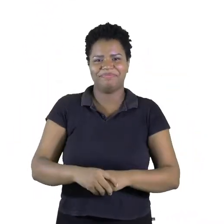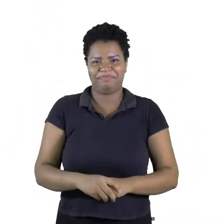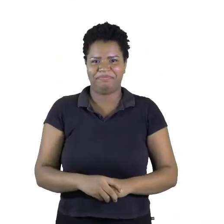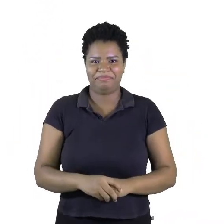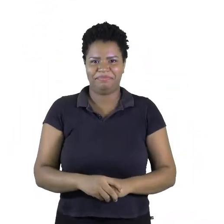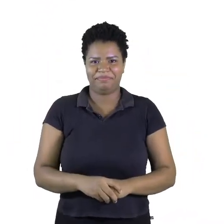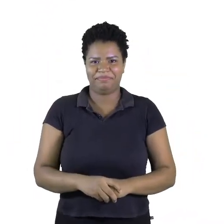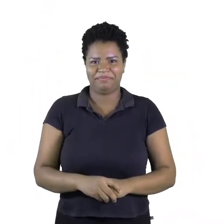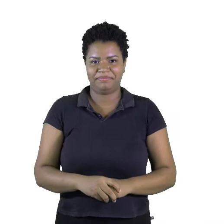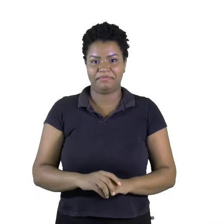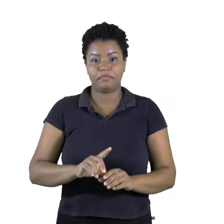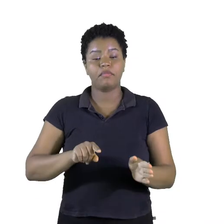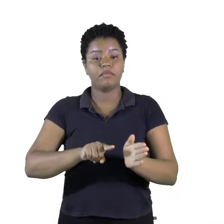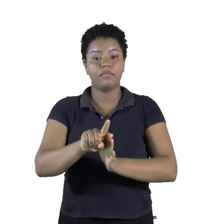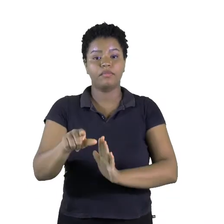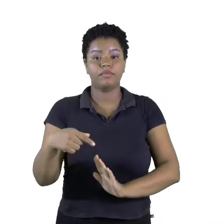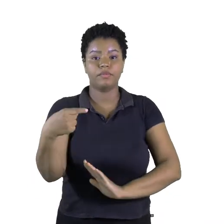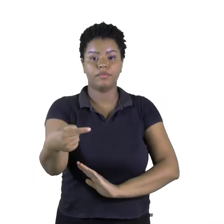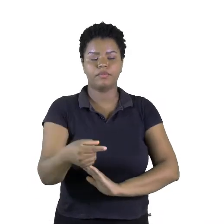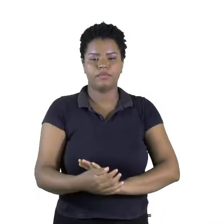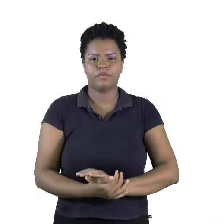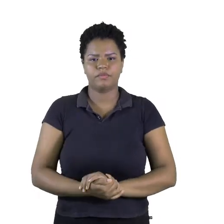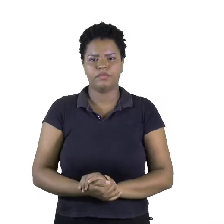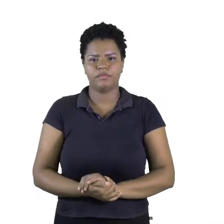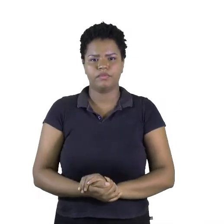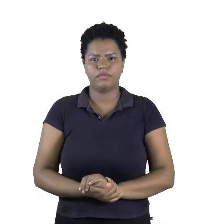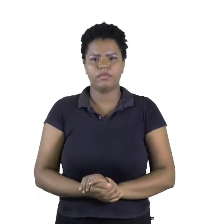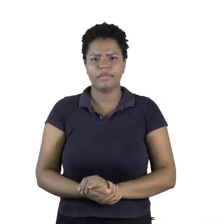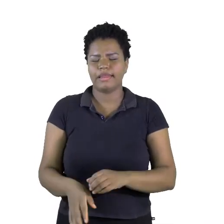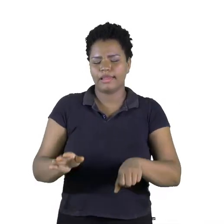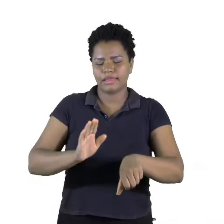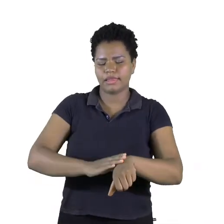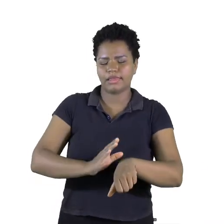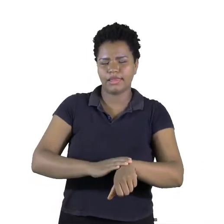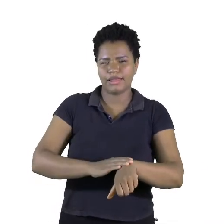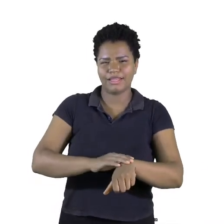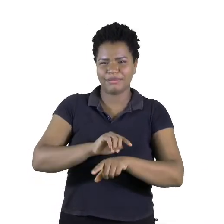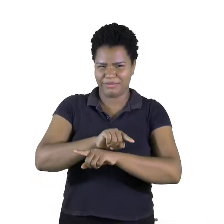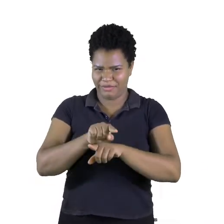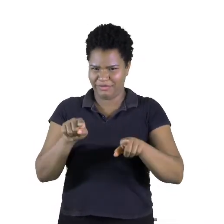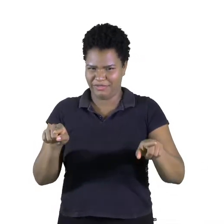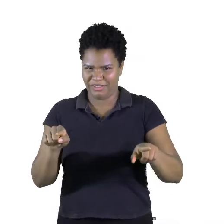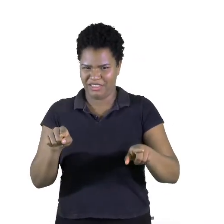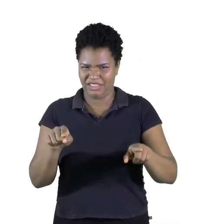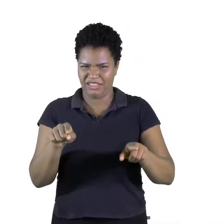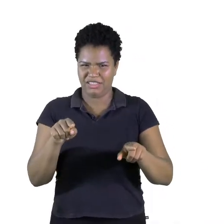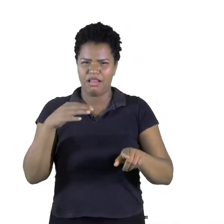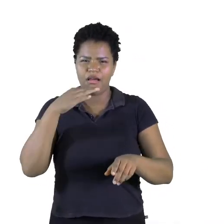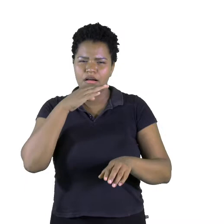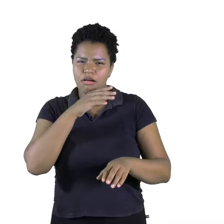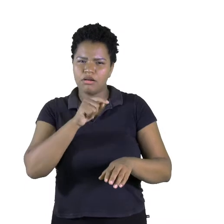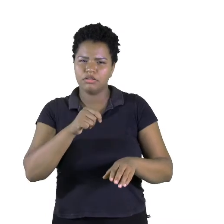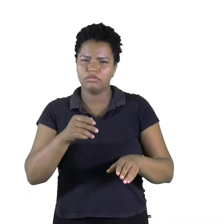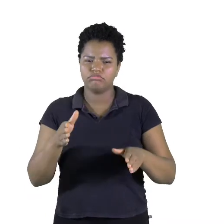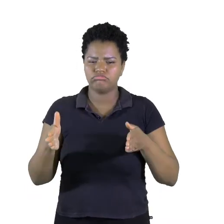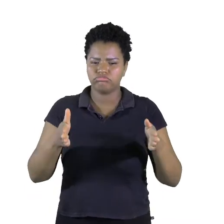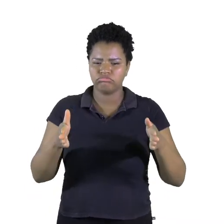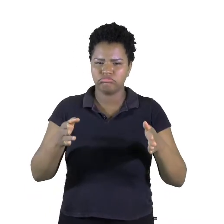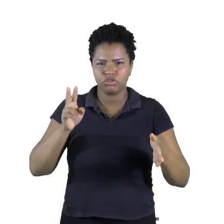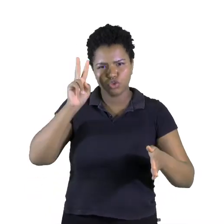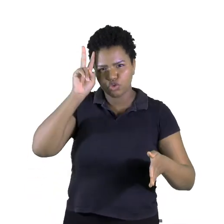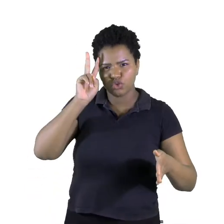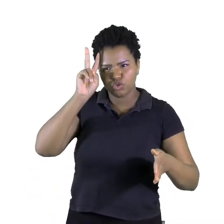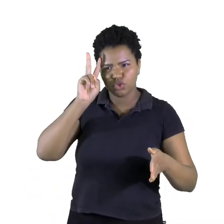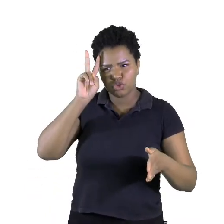Vamos a outra pergunta. Em qual tempo vocês acham passa essa história? A pergunta é, em que tempo essa